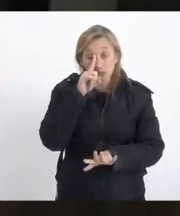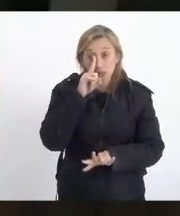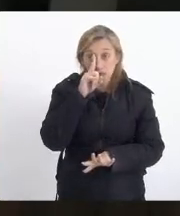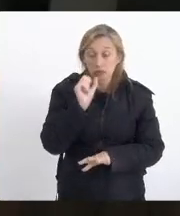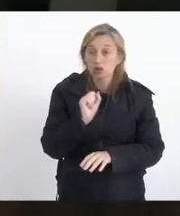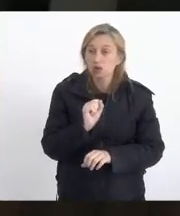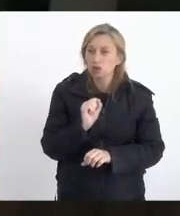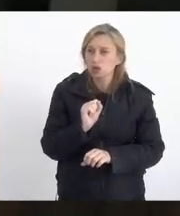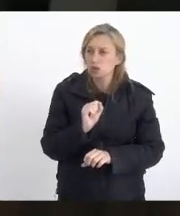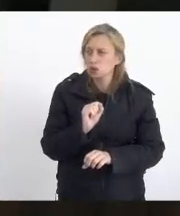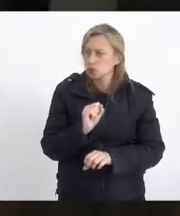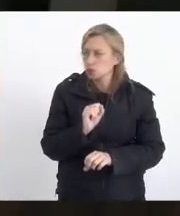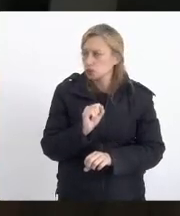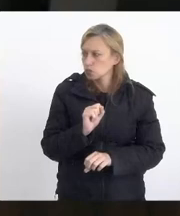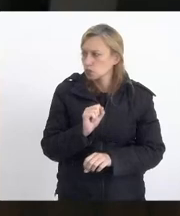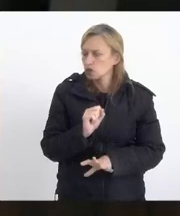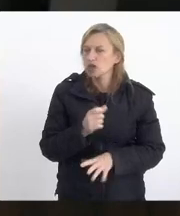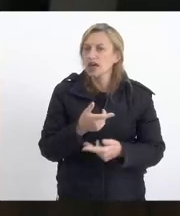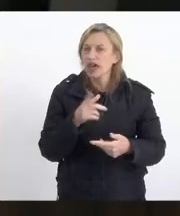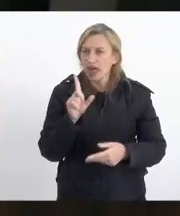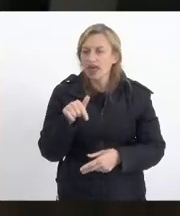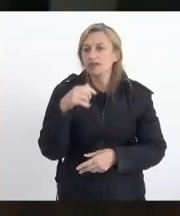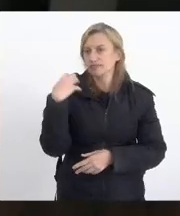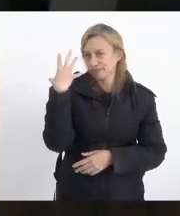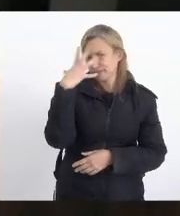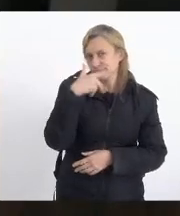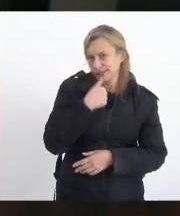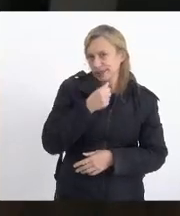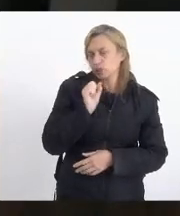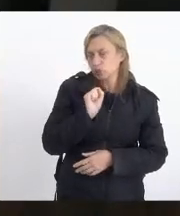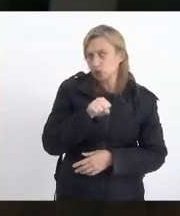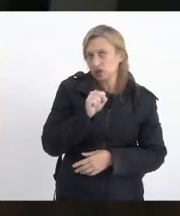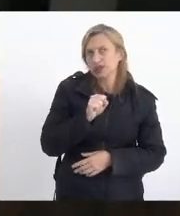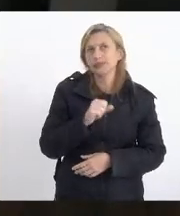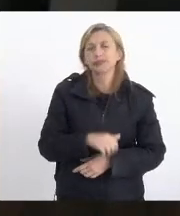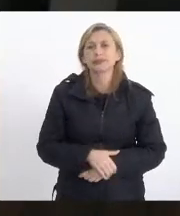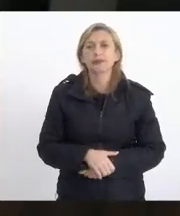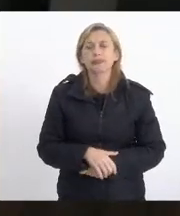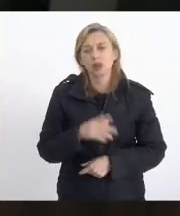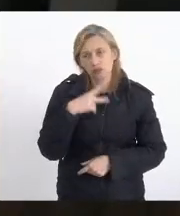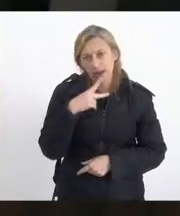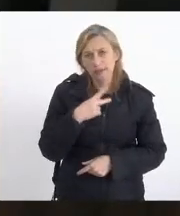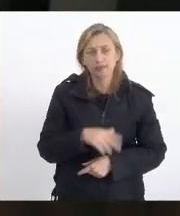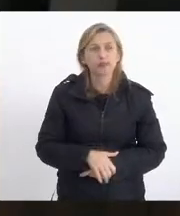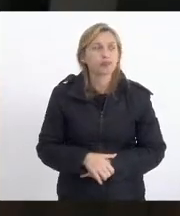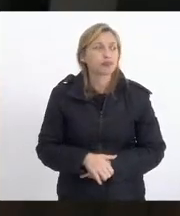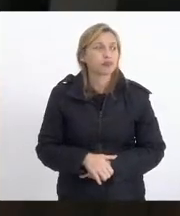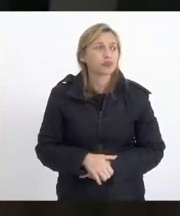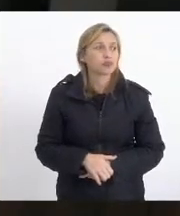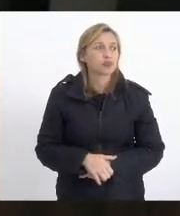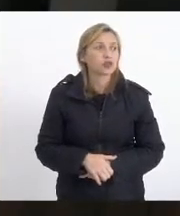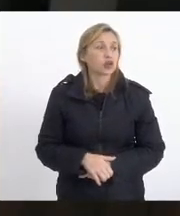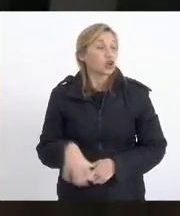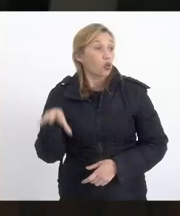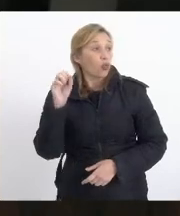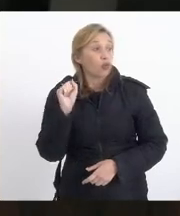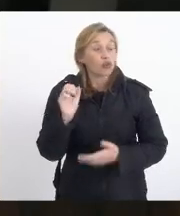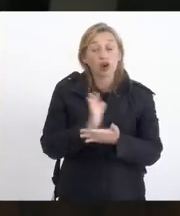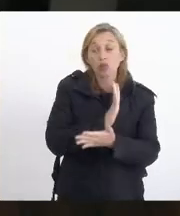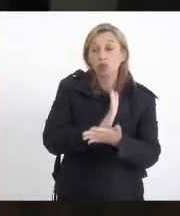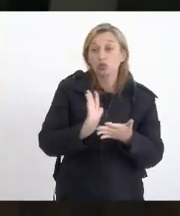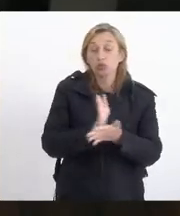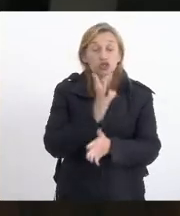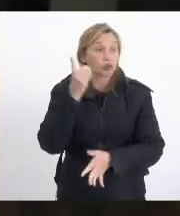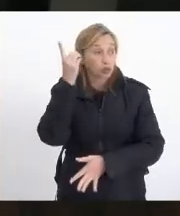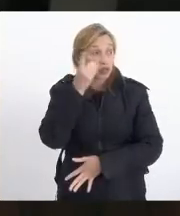que daquilo que a gente... Porque é muito bonito, assim, eu vou dizer, quando a gente ouve alguns